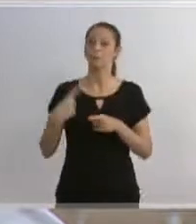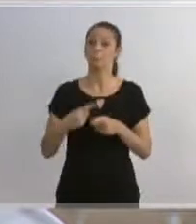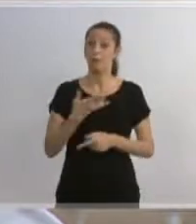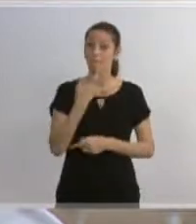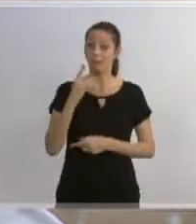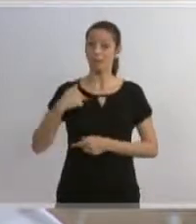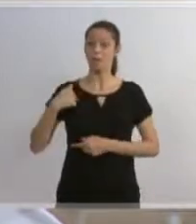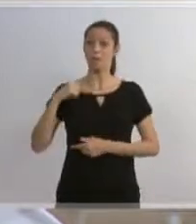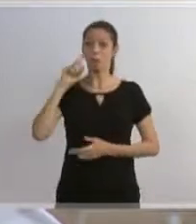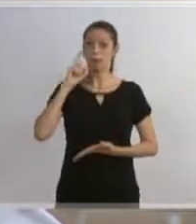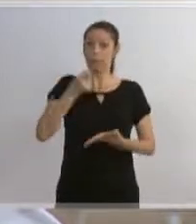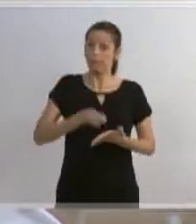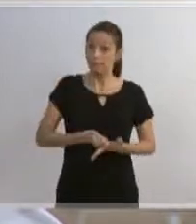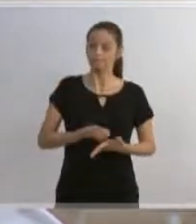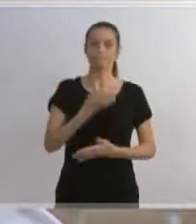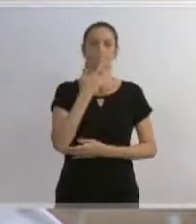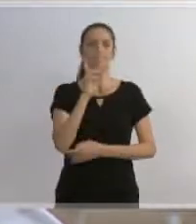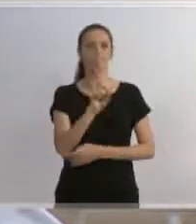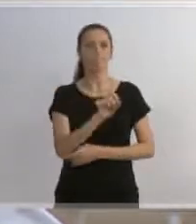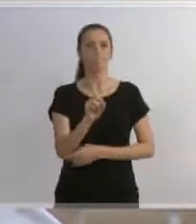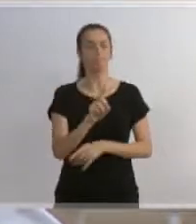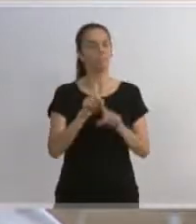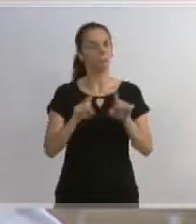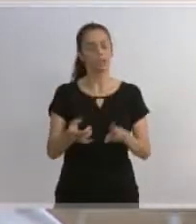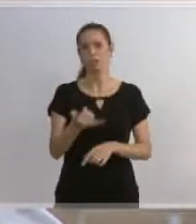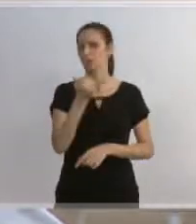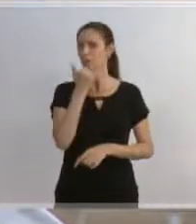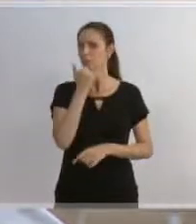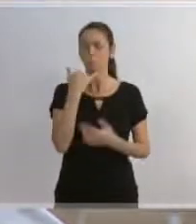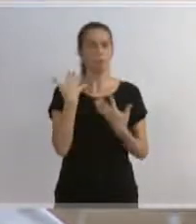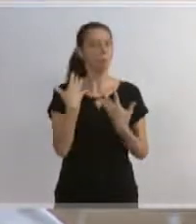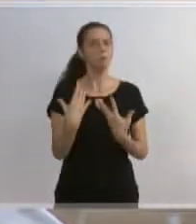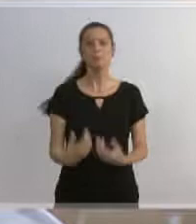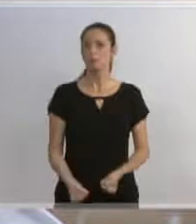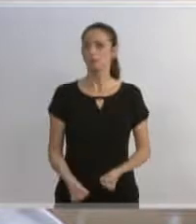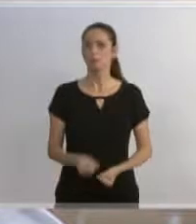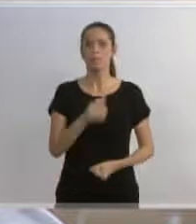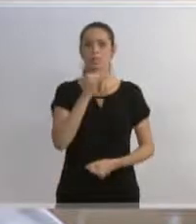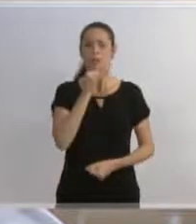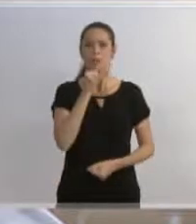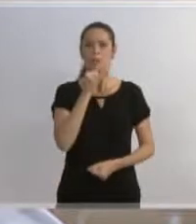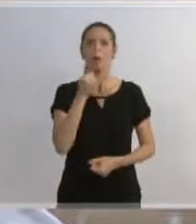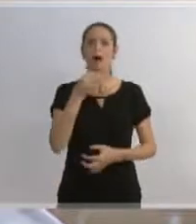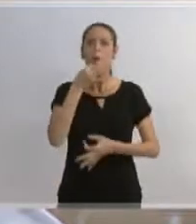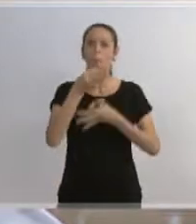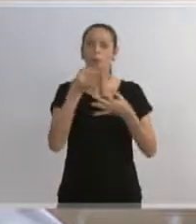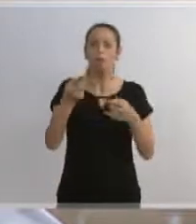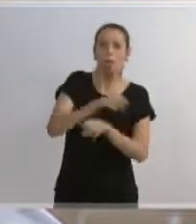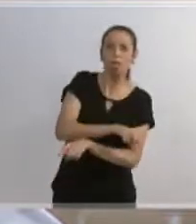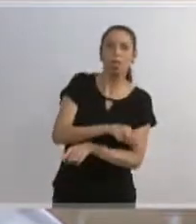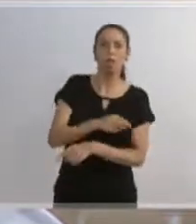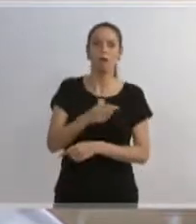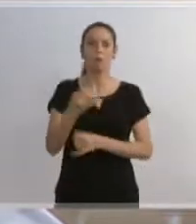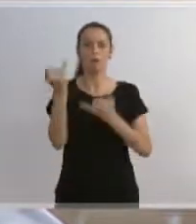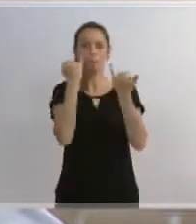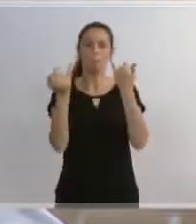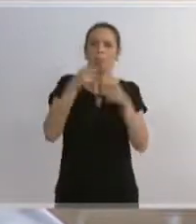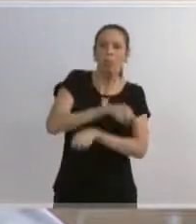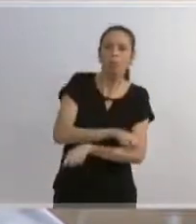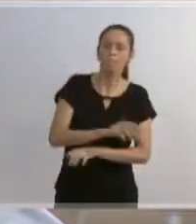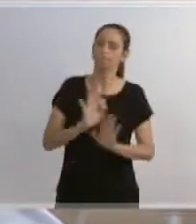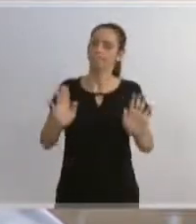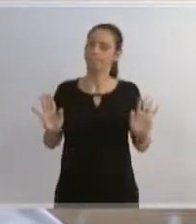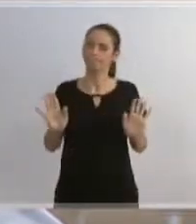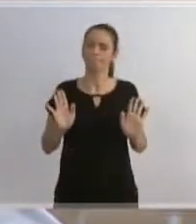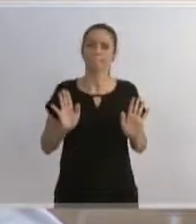fácil. Agora, eu não admito situação de deturpar a realidade. Isso é inadmissível. E eu acho que, inclusive, eu não tive acesso a